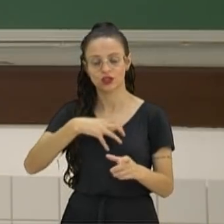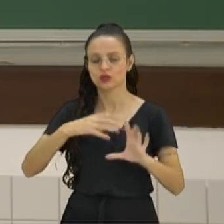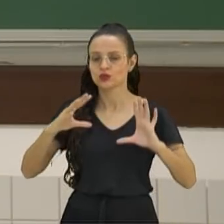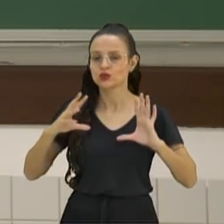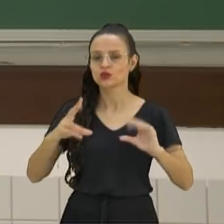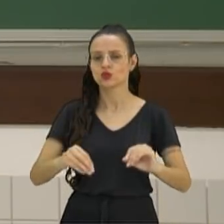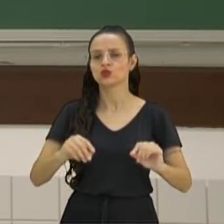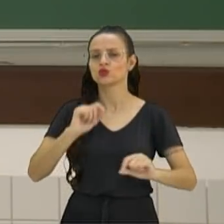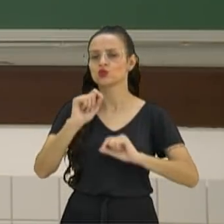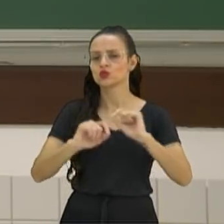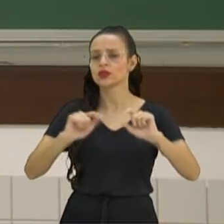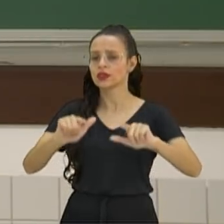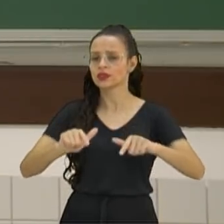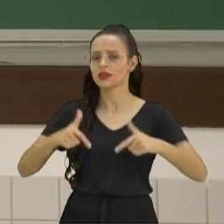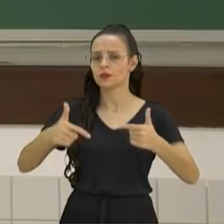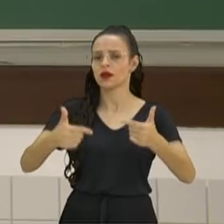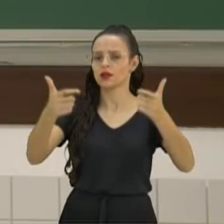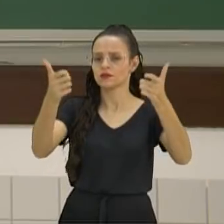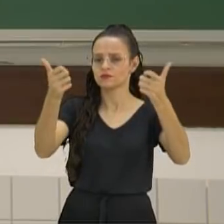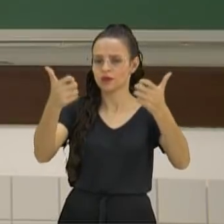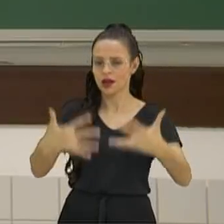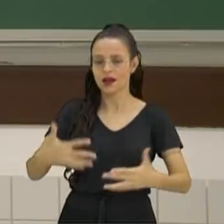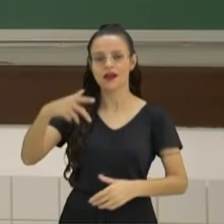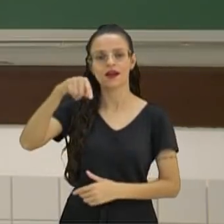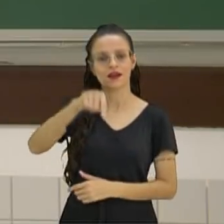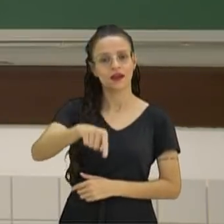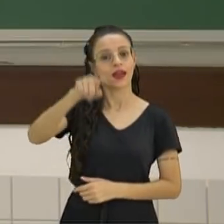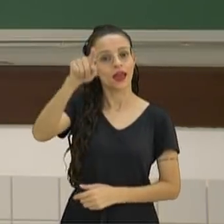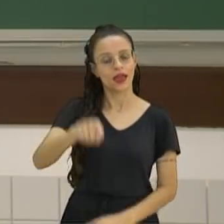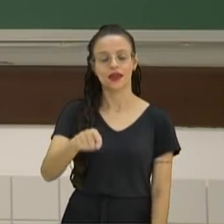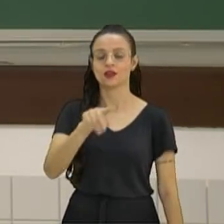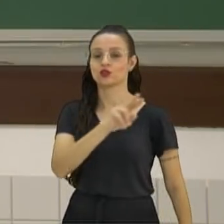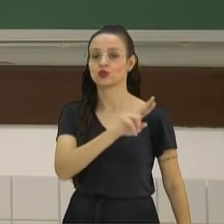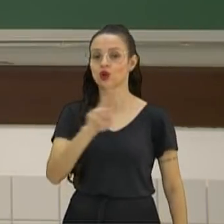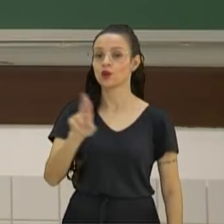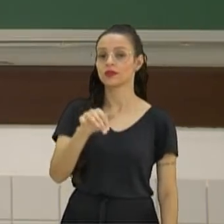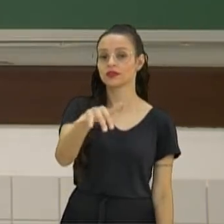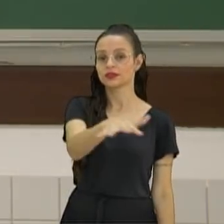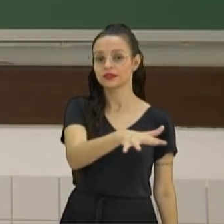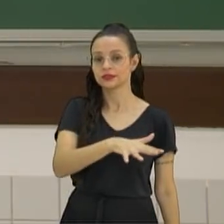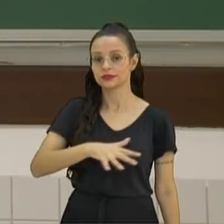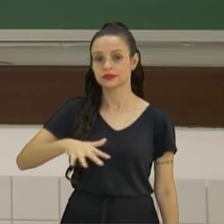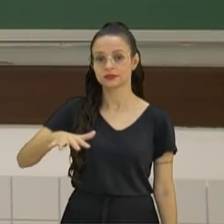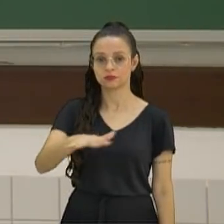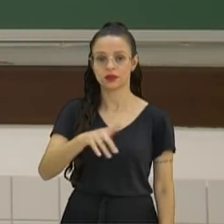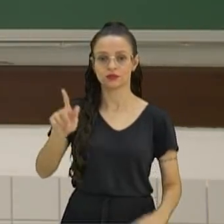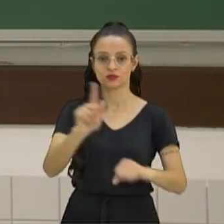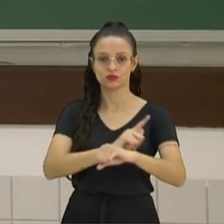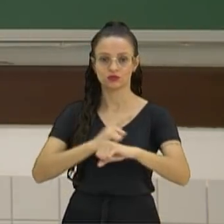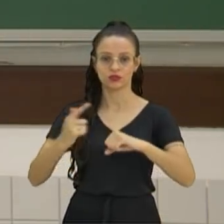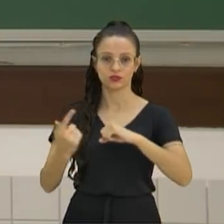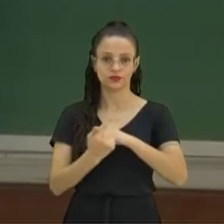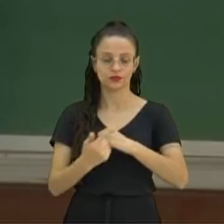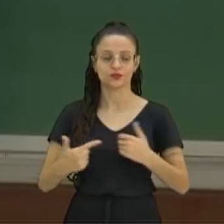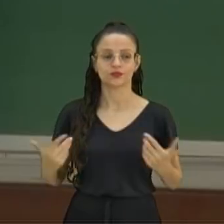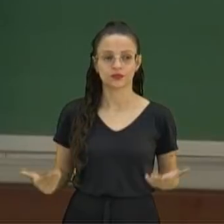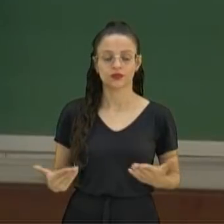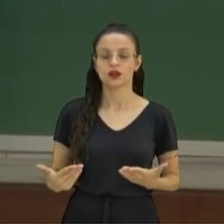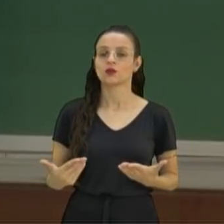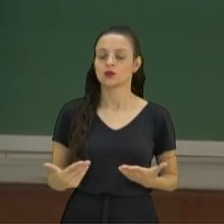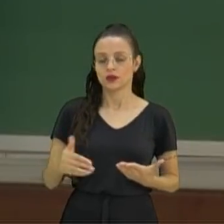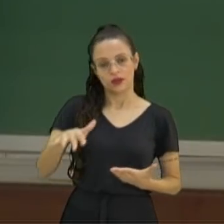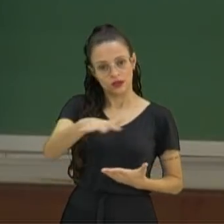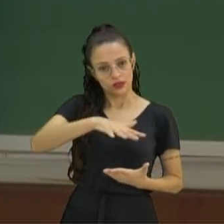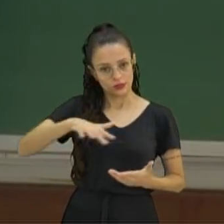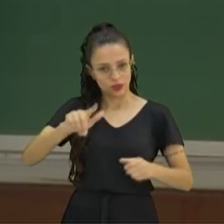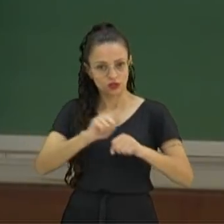as atividades que acontecem ali, eu chamo de espaço geográfico. Então, o que a gente colocou ali, que o espaço